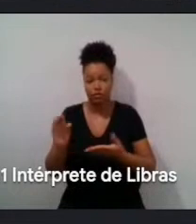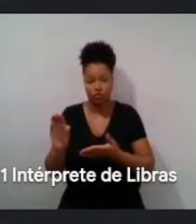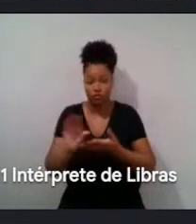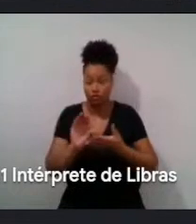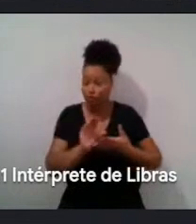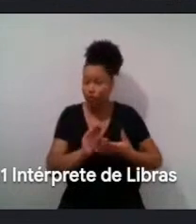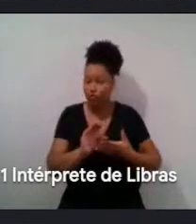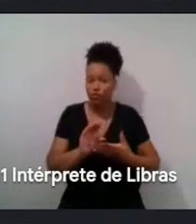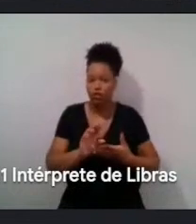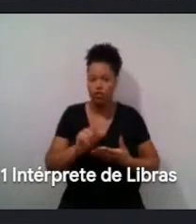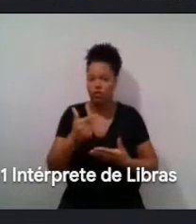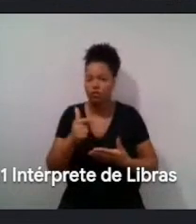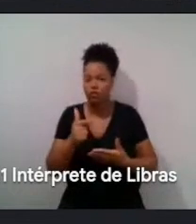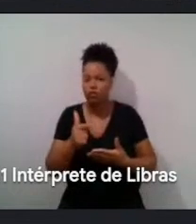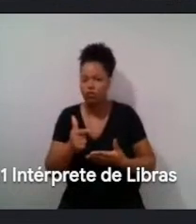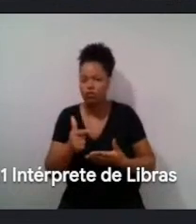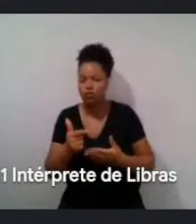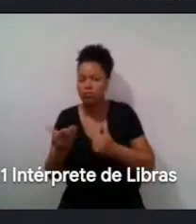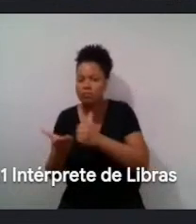identificada.